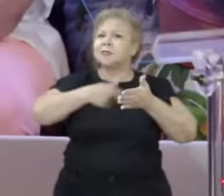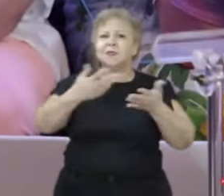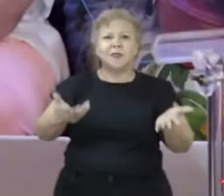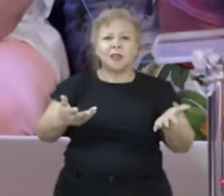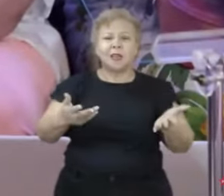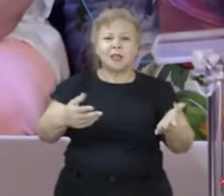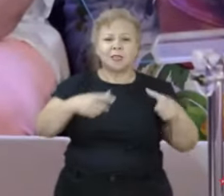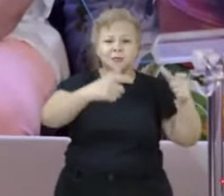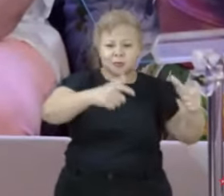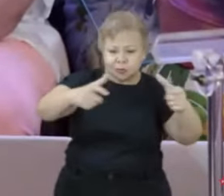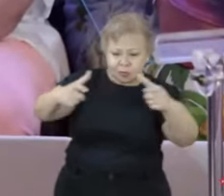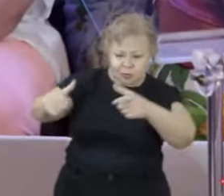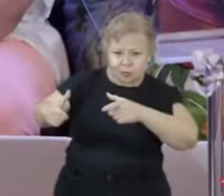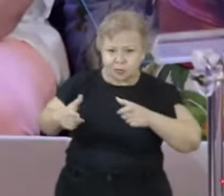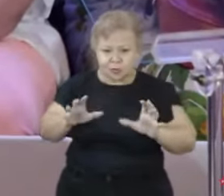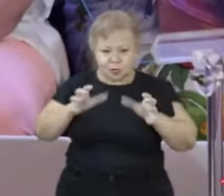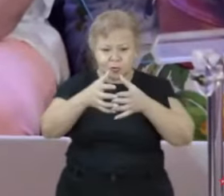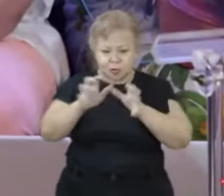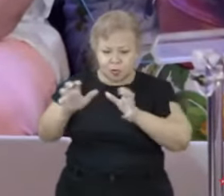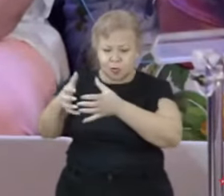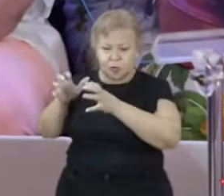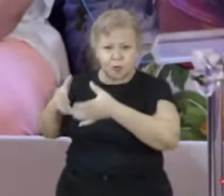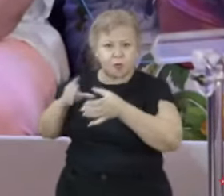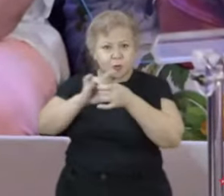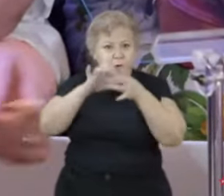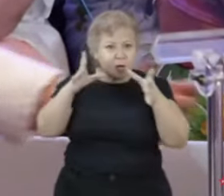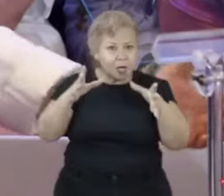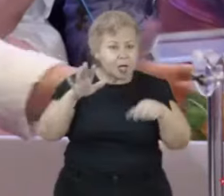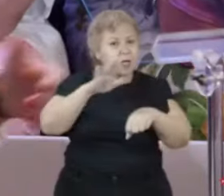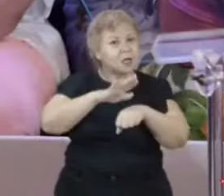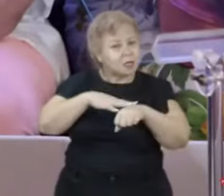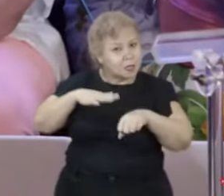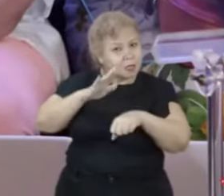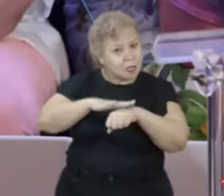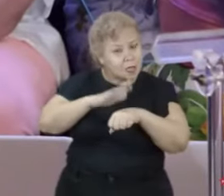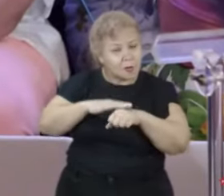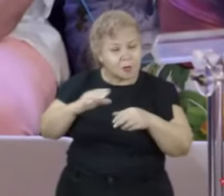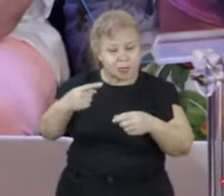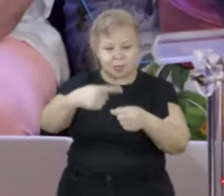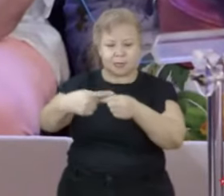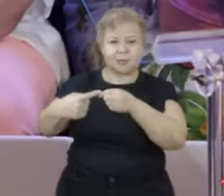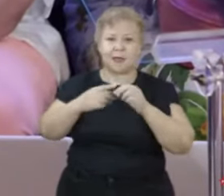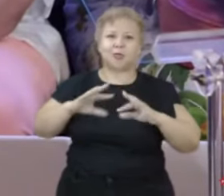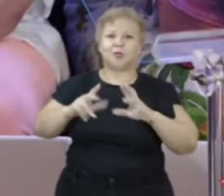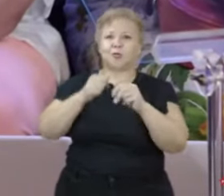democráticos e populares na nossa cidade e em todo o Brasil.